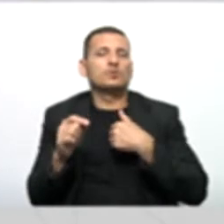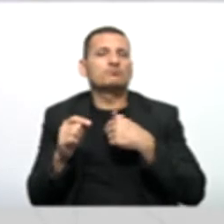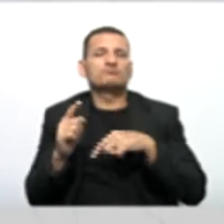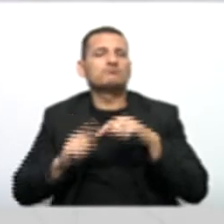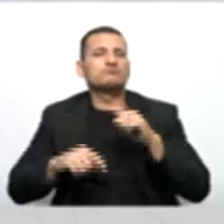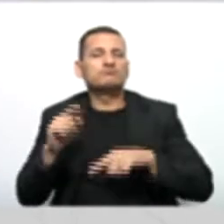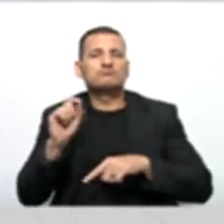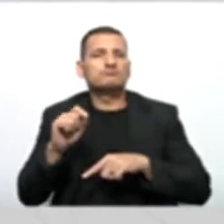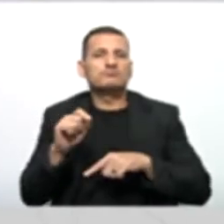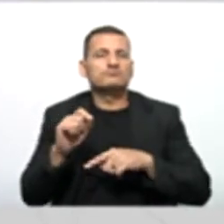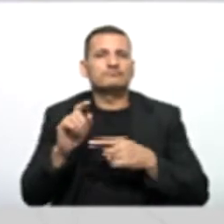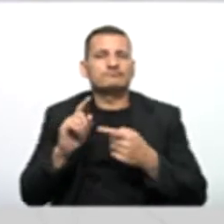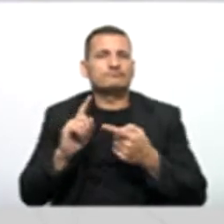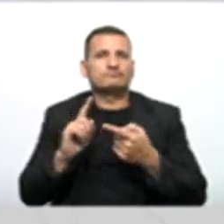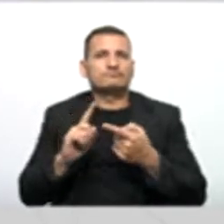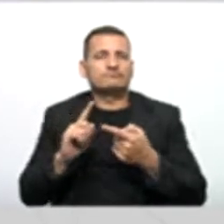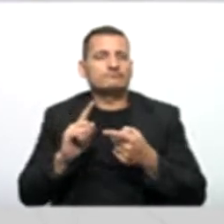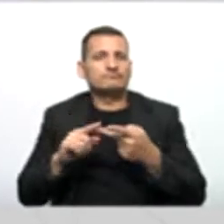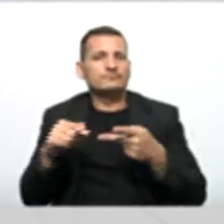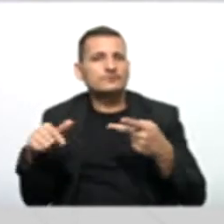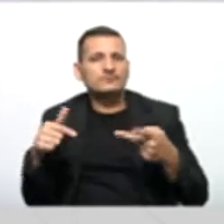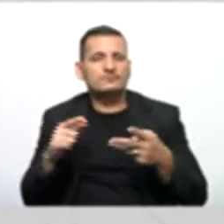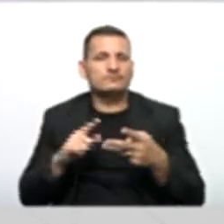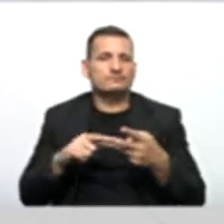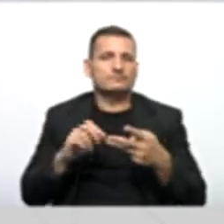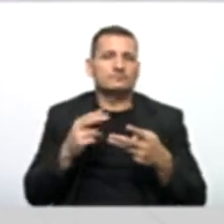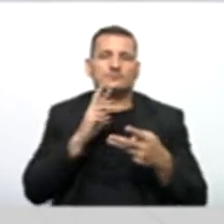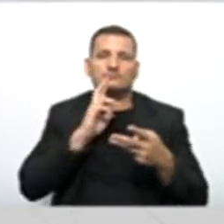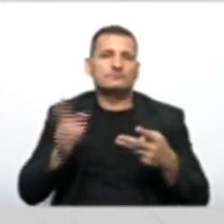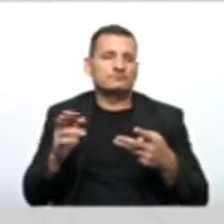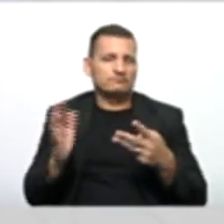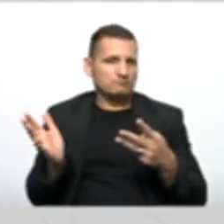ter um produto, um serviço ou um resultado